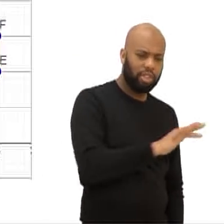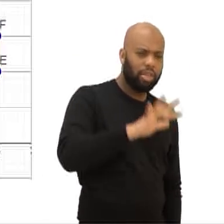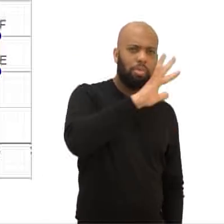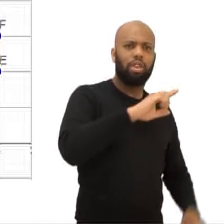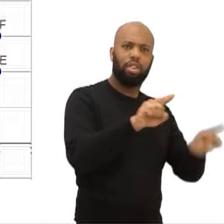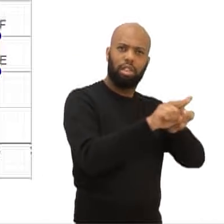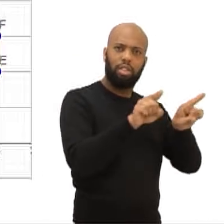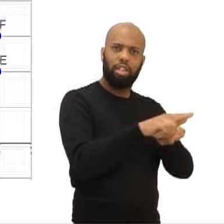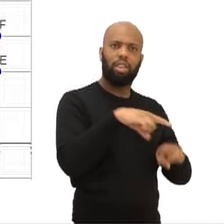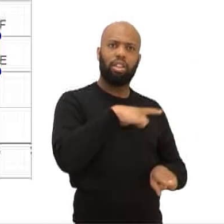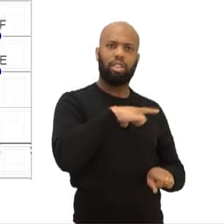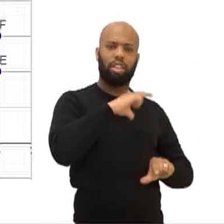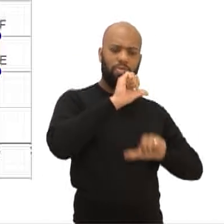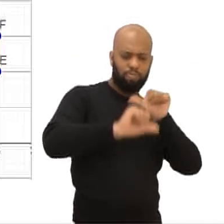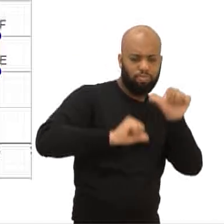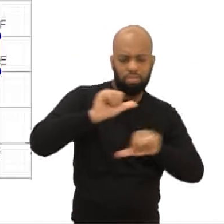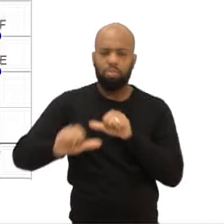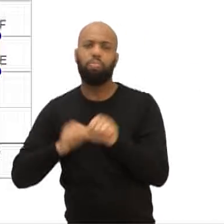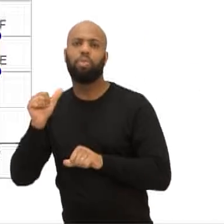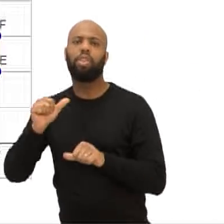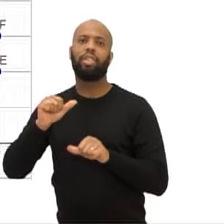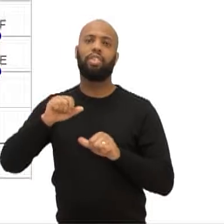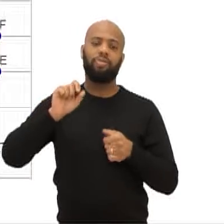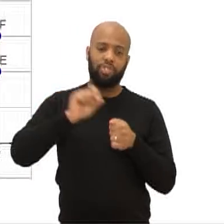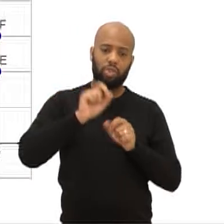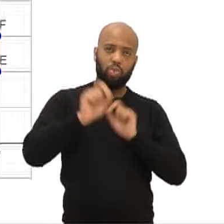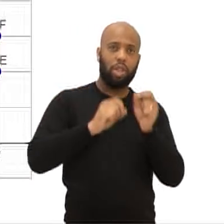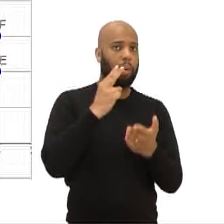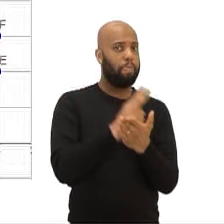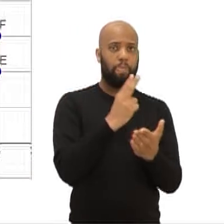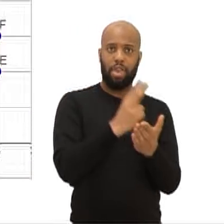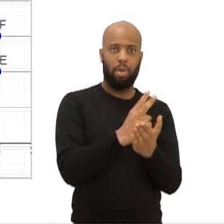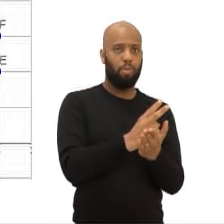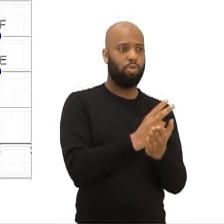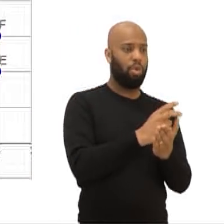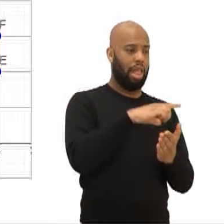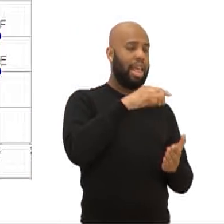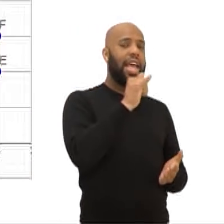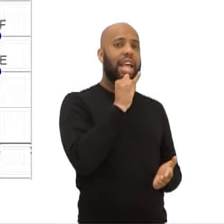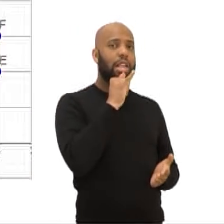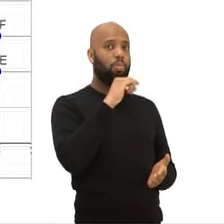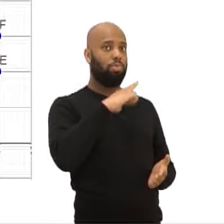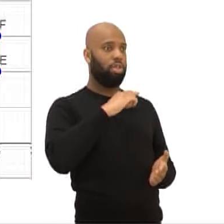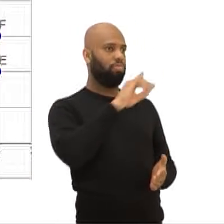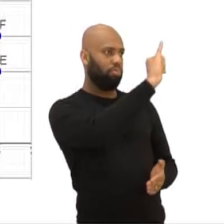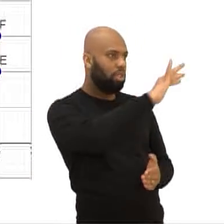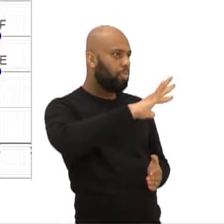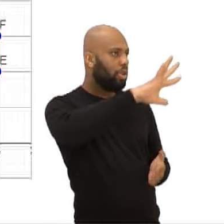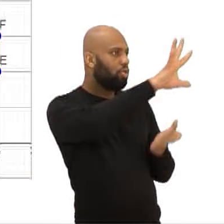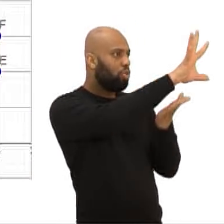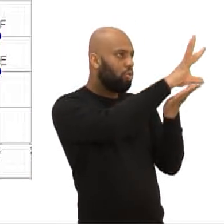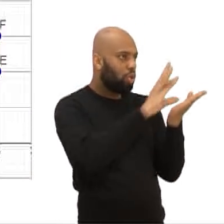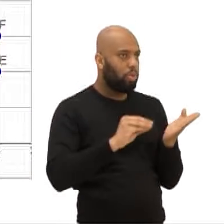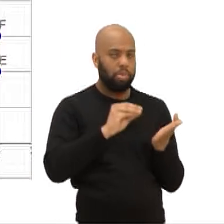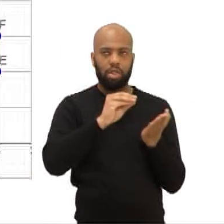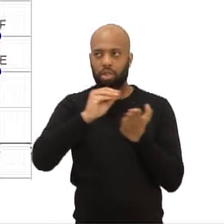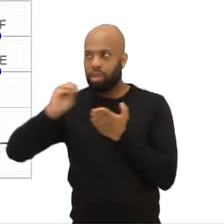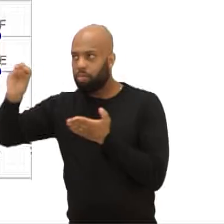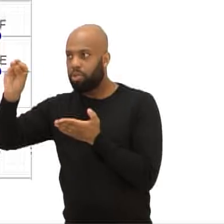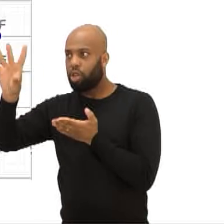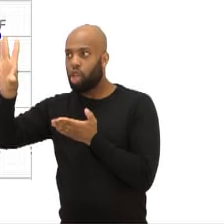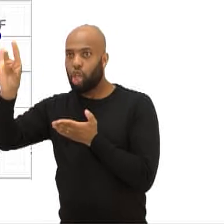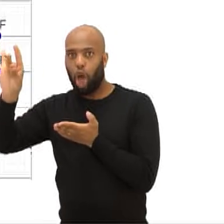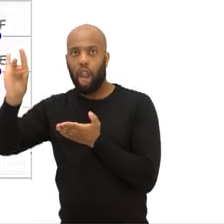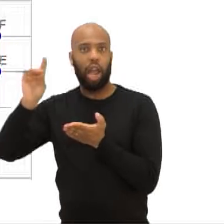os respectivos transformados definem a mesma direção, o mesmo sentido e estão à mesma